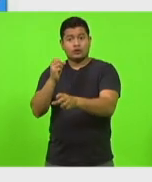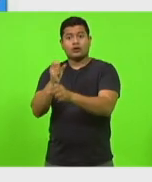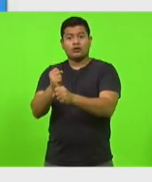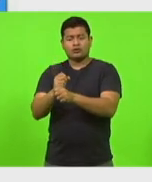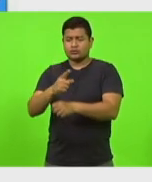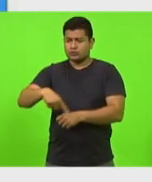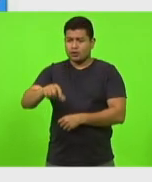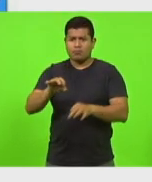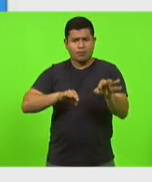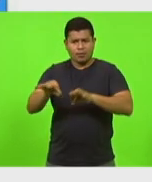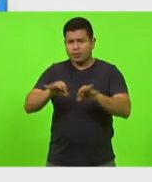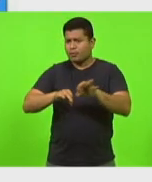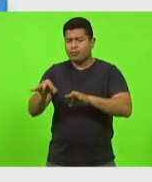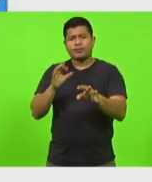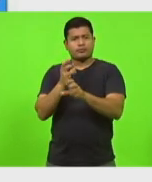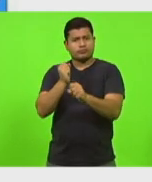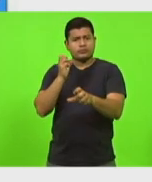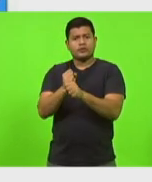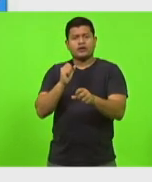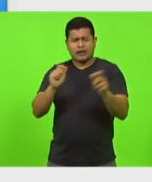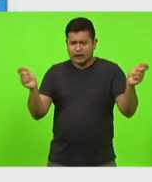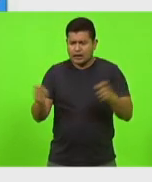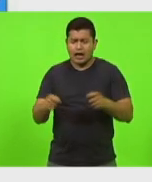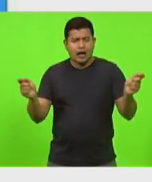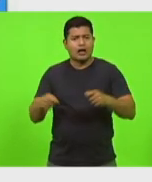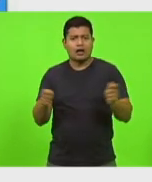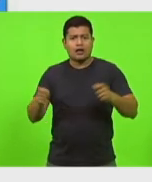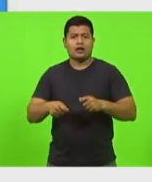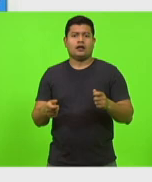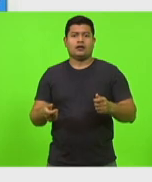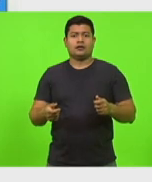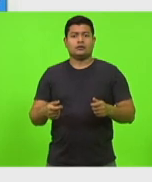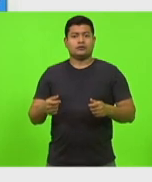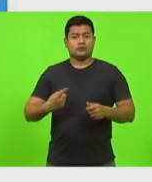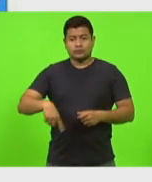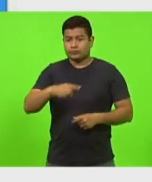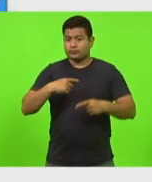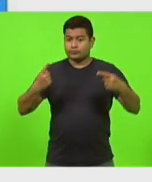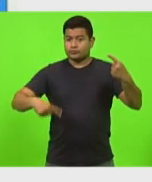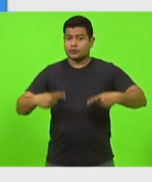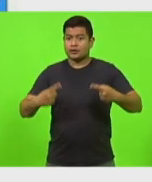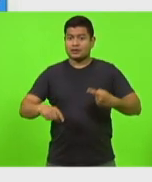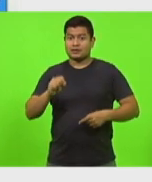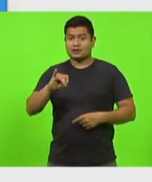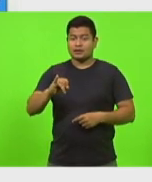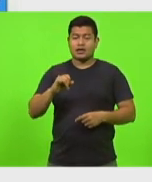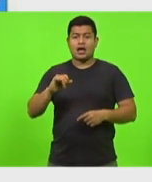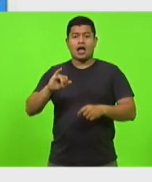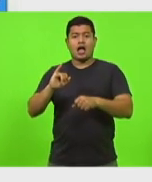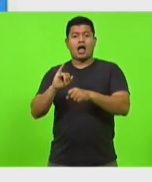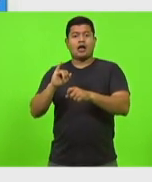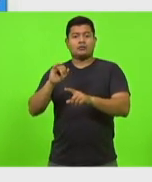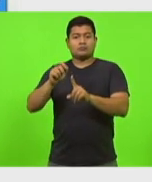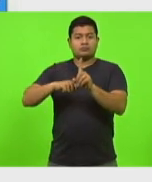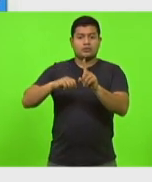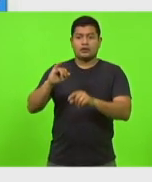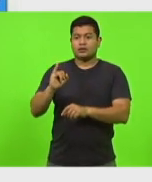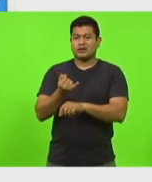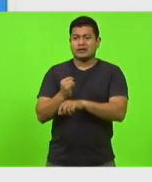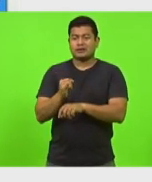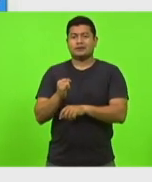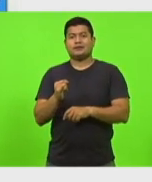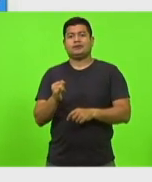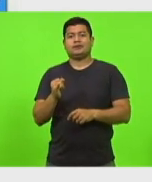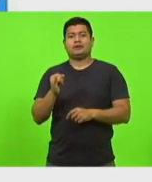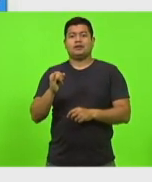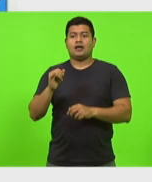fizemos conta, é possível. Dá para discutir se é janeiro, se é junho, se é parcelado, dá